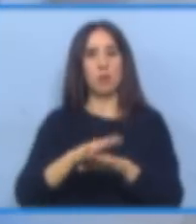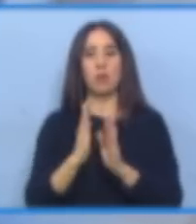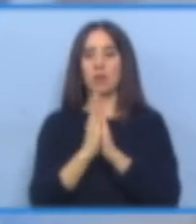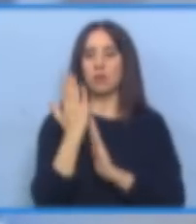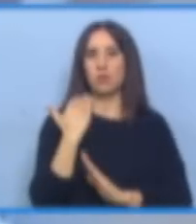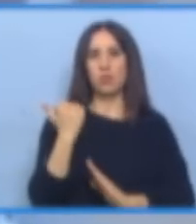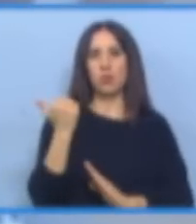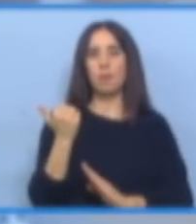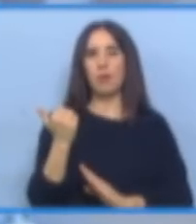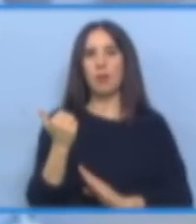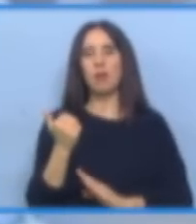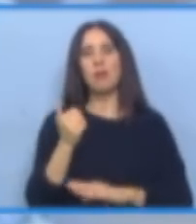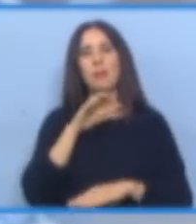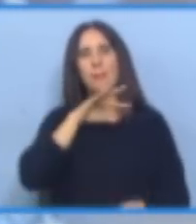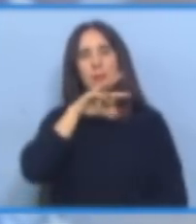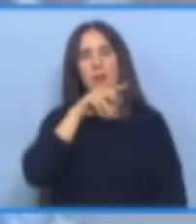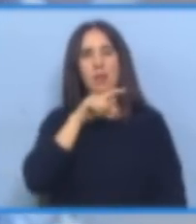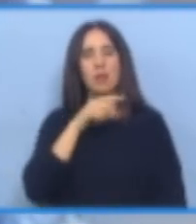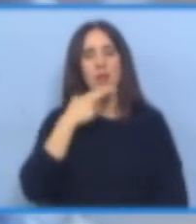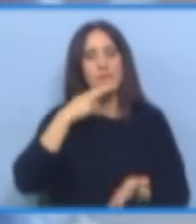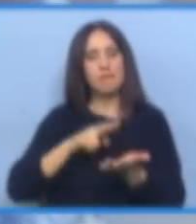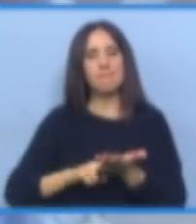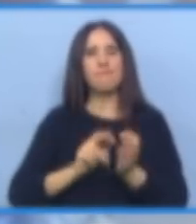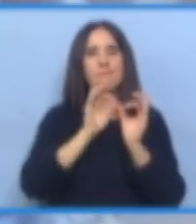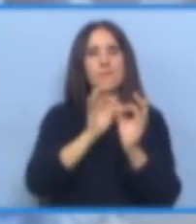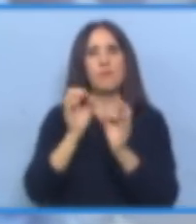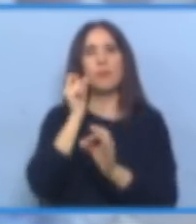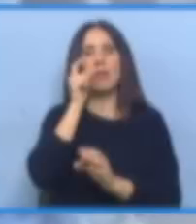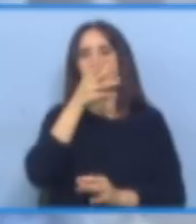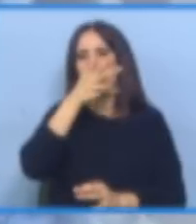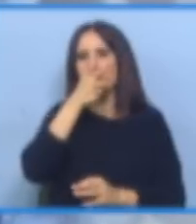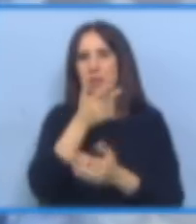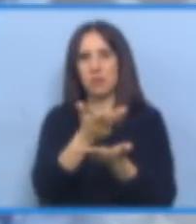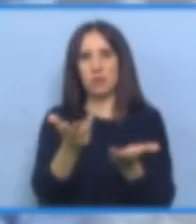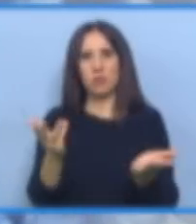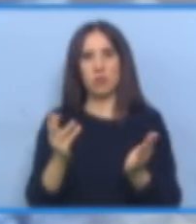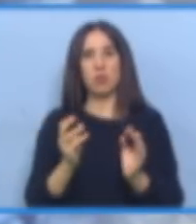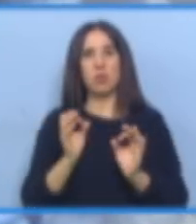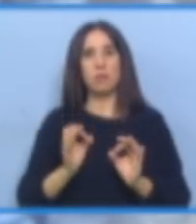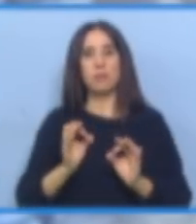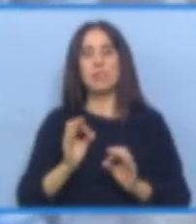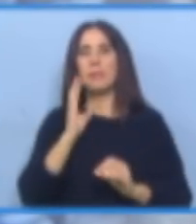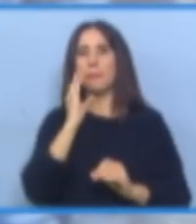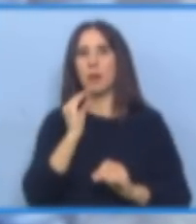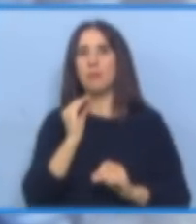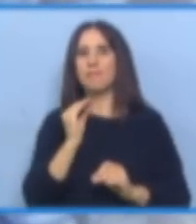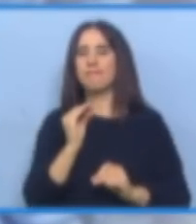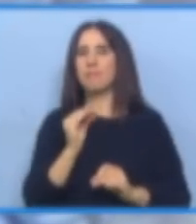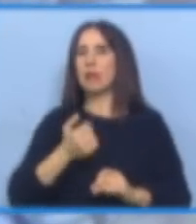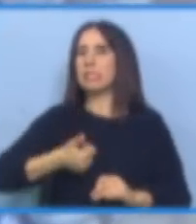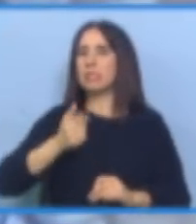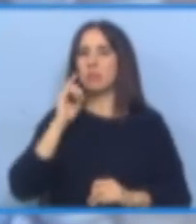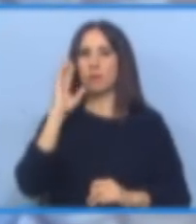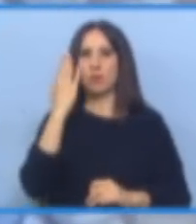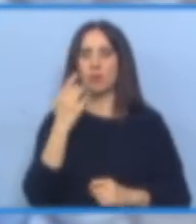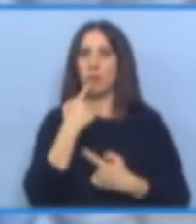ser materna, verdadeira cuidadora daqueles que são os infelizes. E penso que esta é a nota dominante também